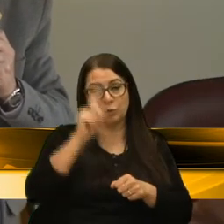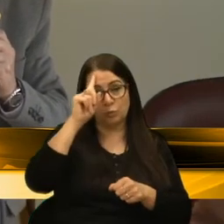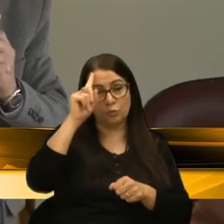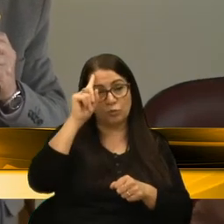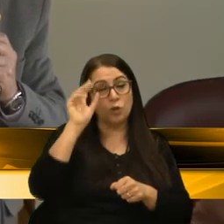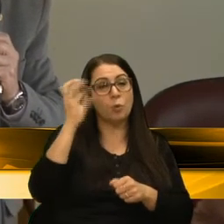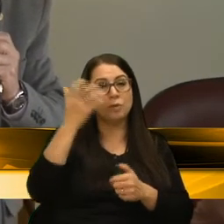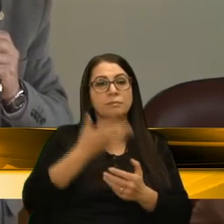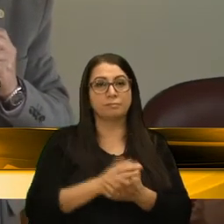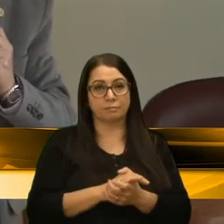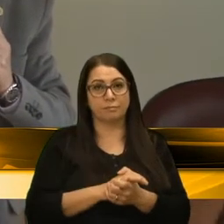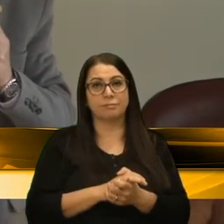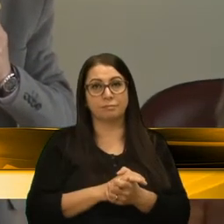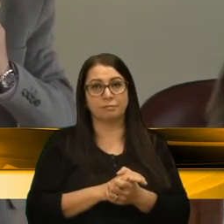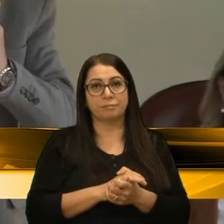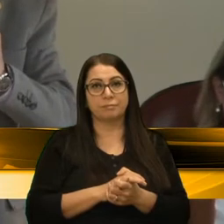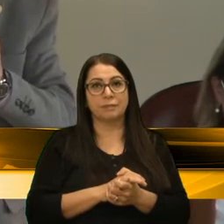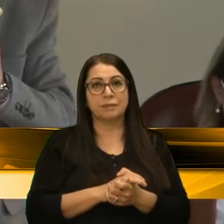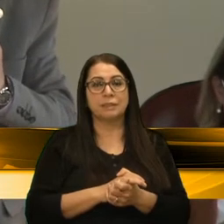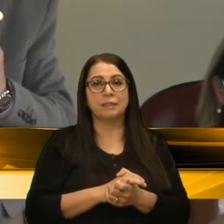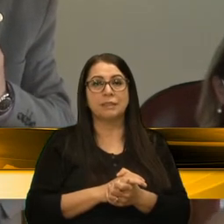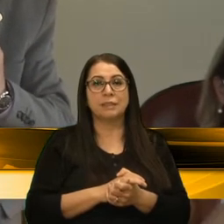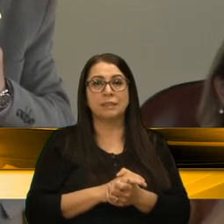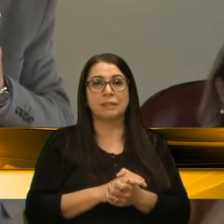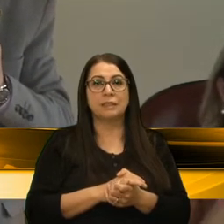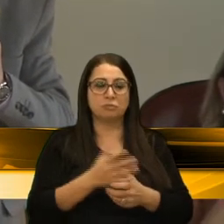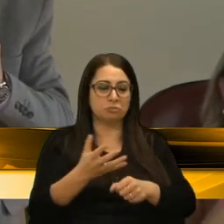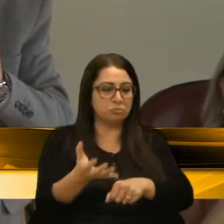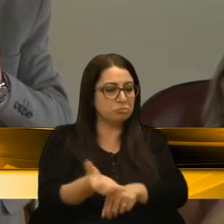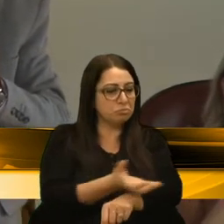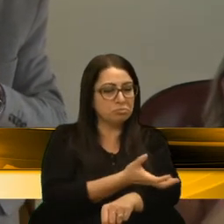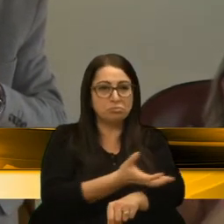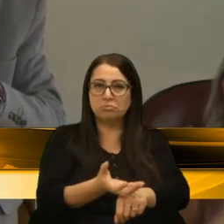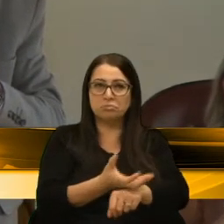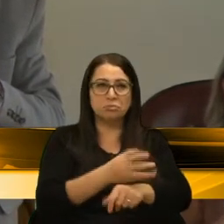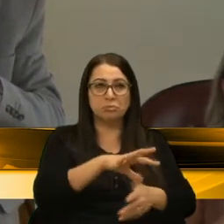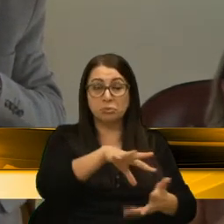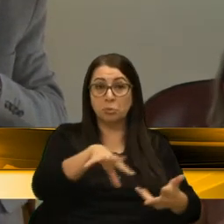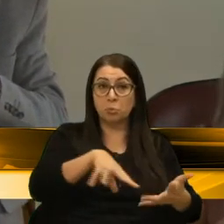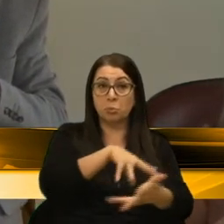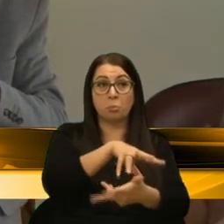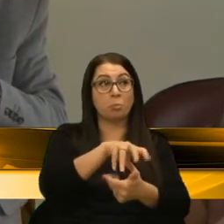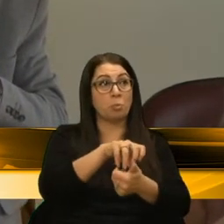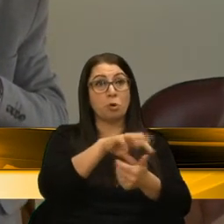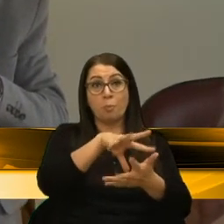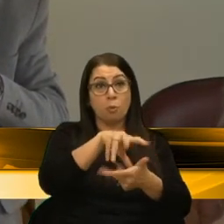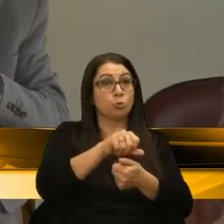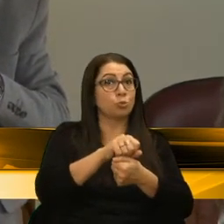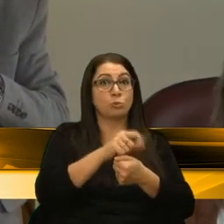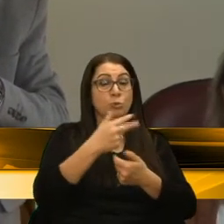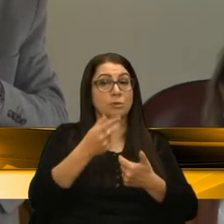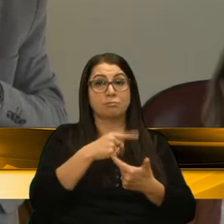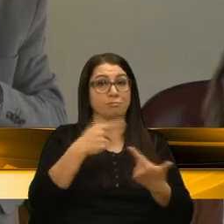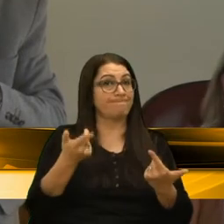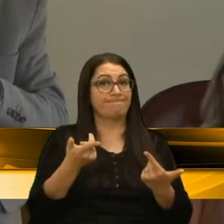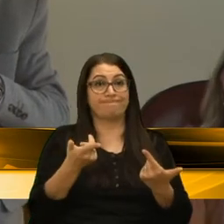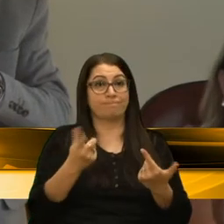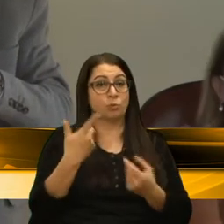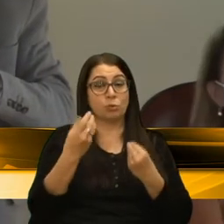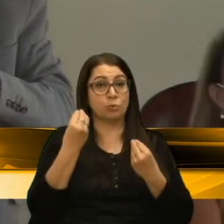acontece isso. O desmatamento no nosso planeta também é algo surreal. Uma parte, vereador.